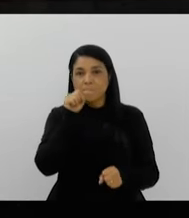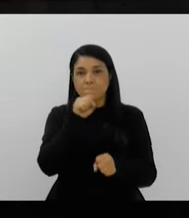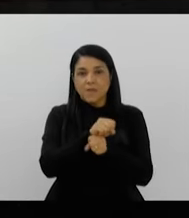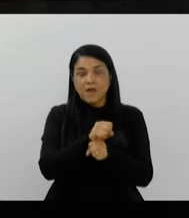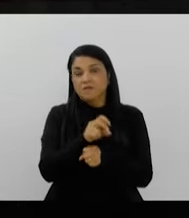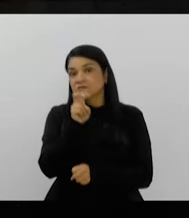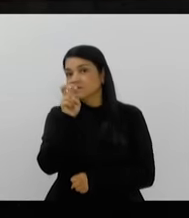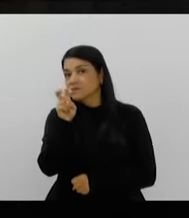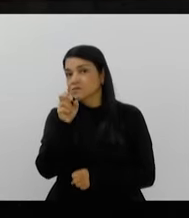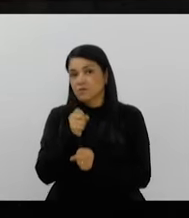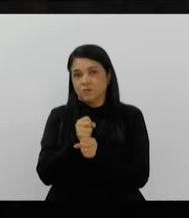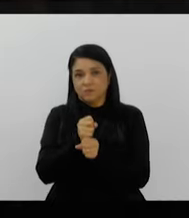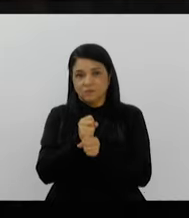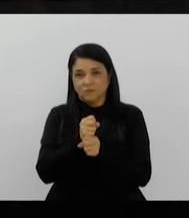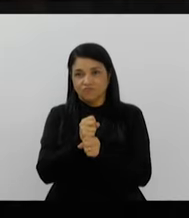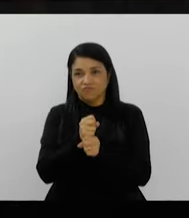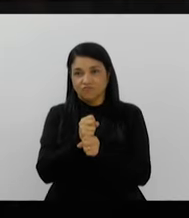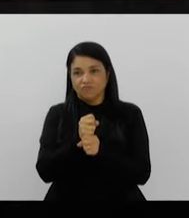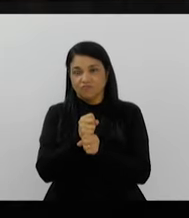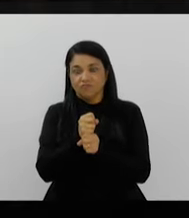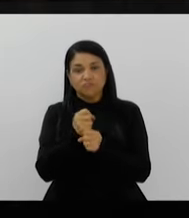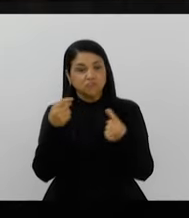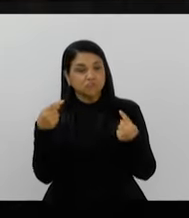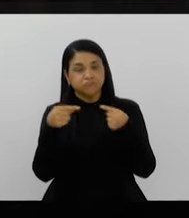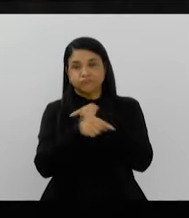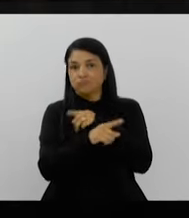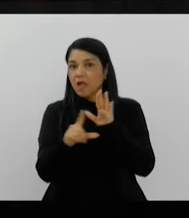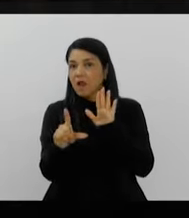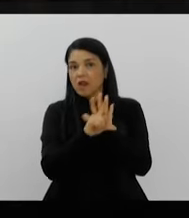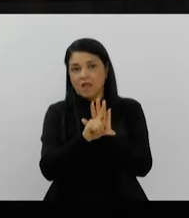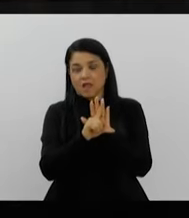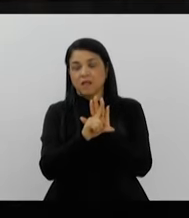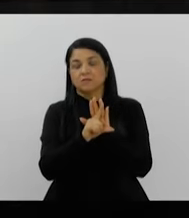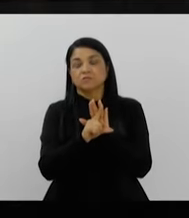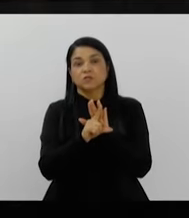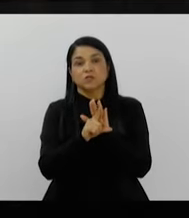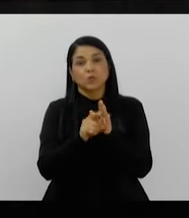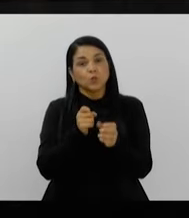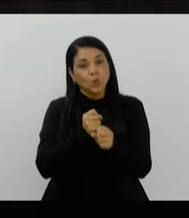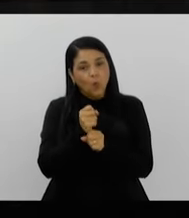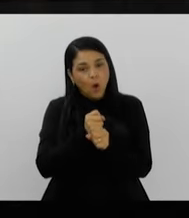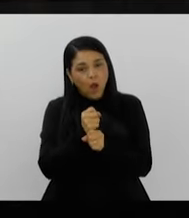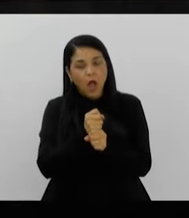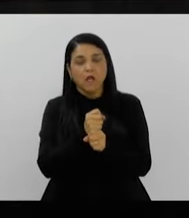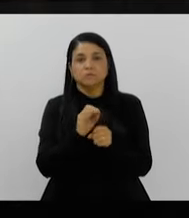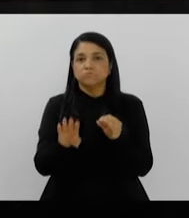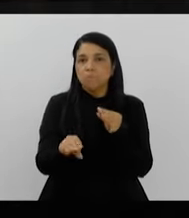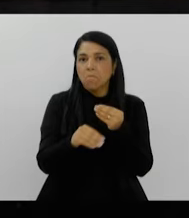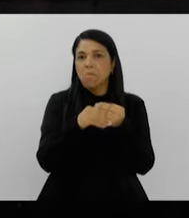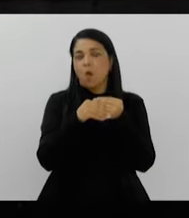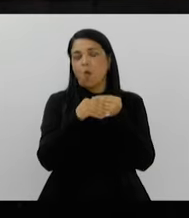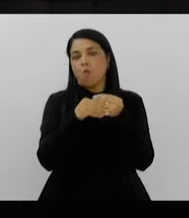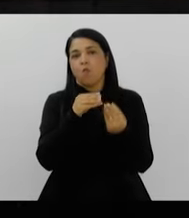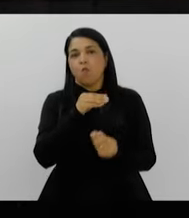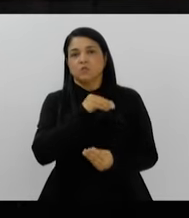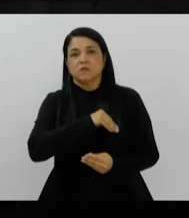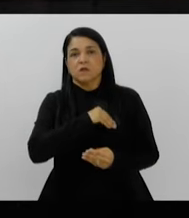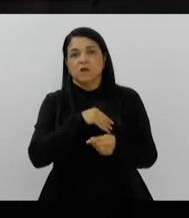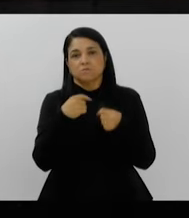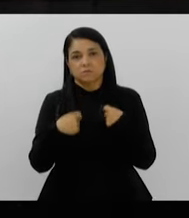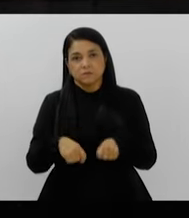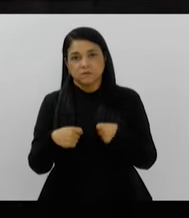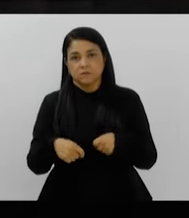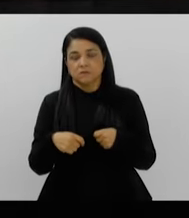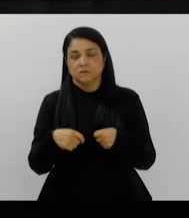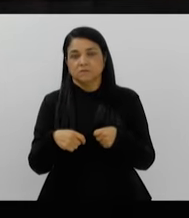5 anos, em desacordo com o que diz a lei, que todo ano deveria haver uma lei do piso salarial regional.